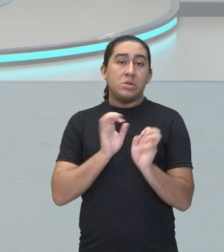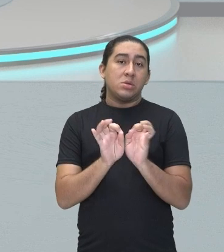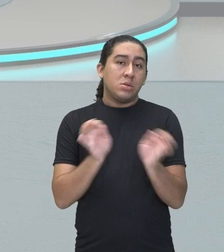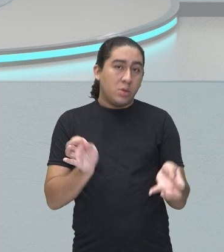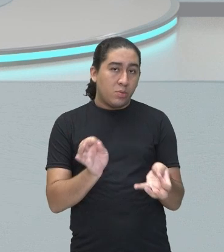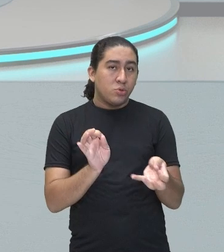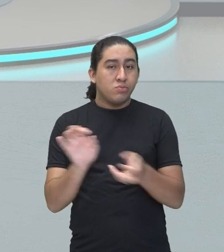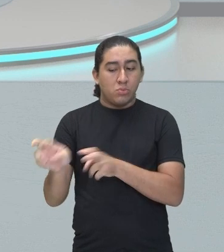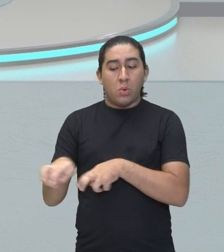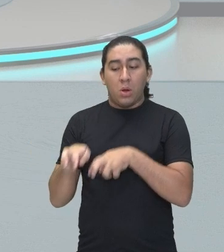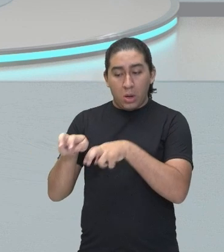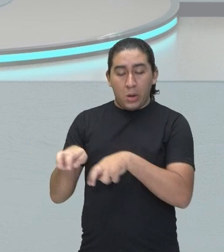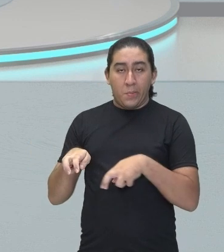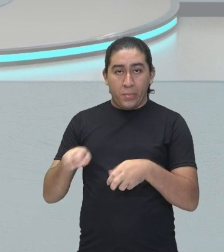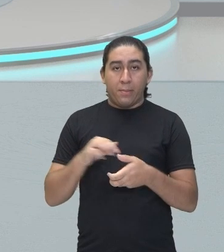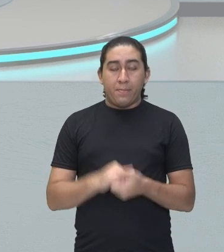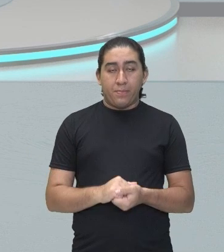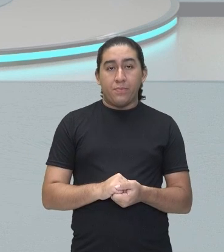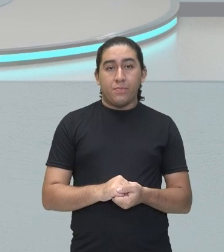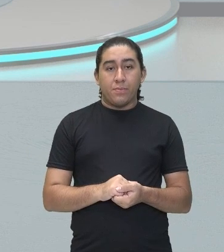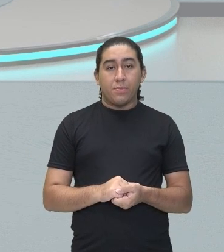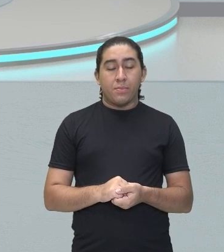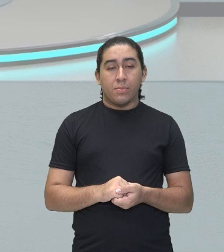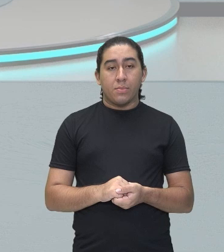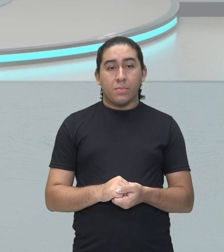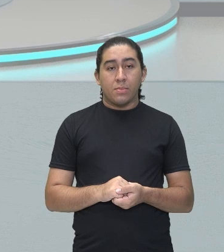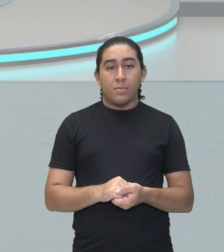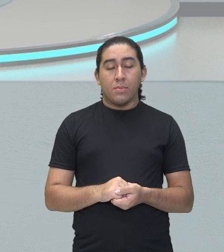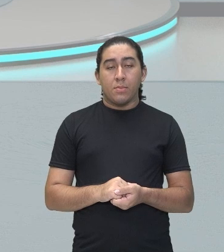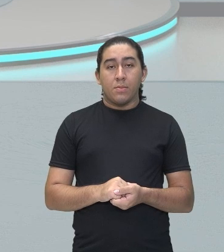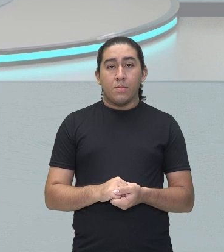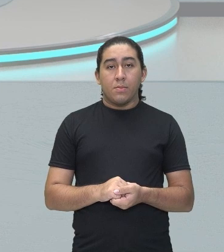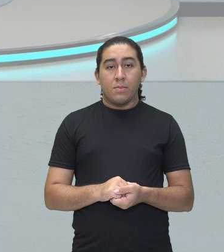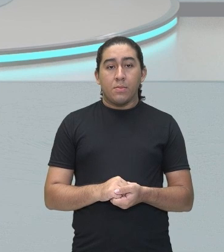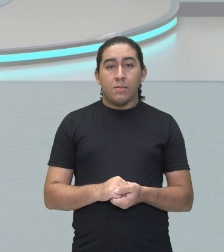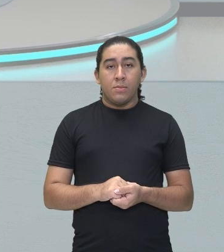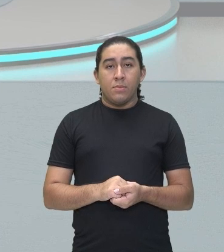no campo. E eles assumiam